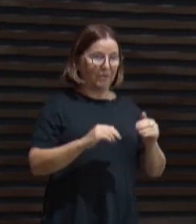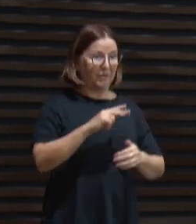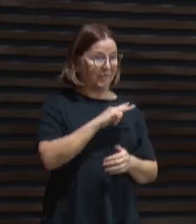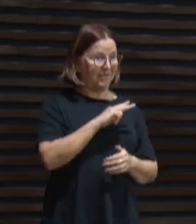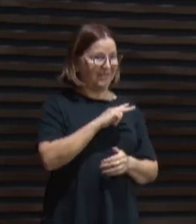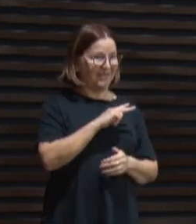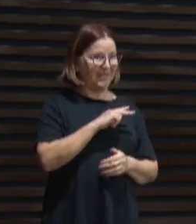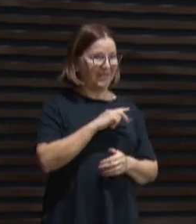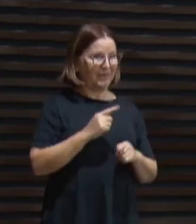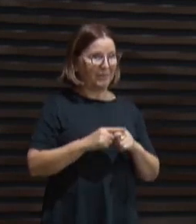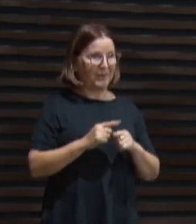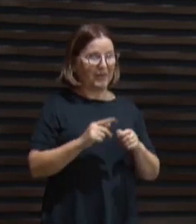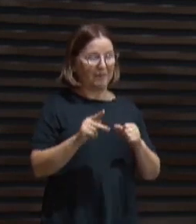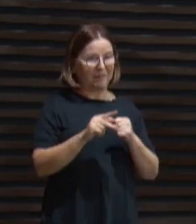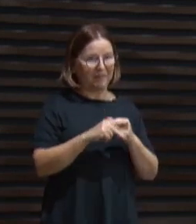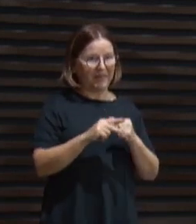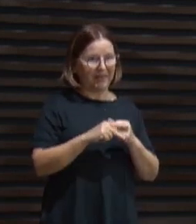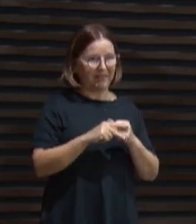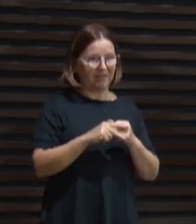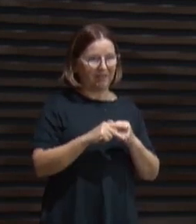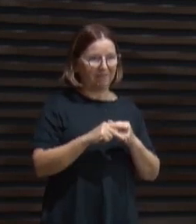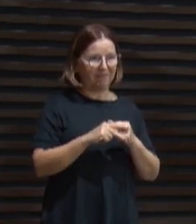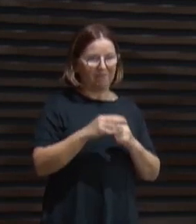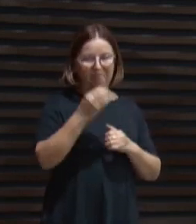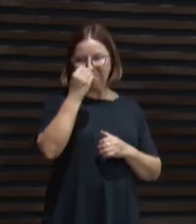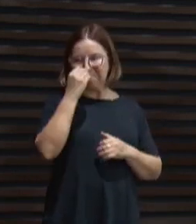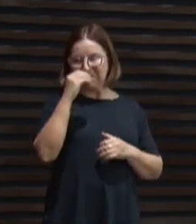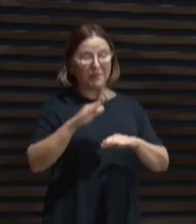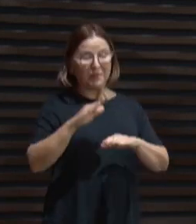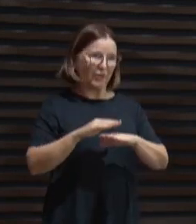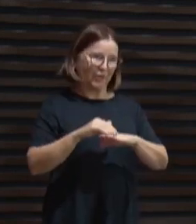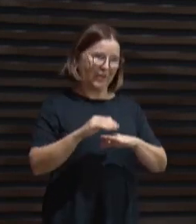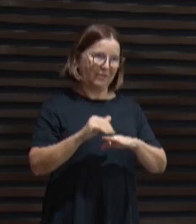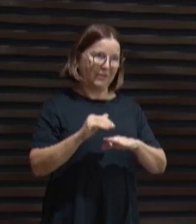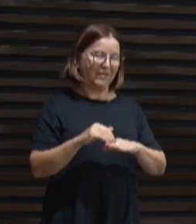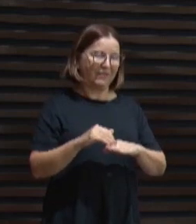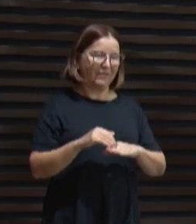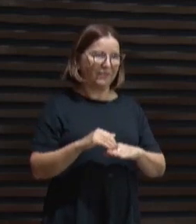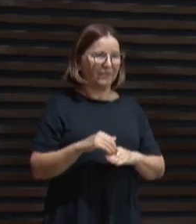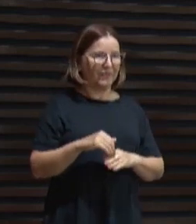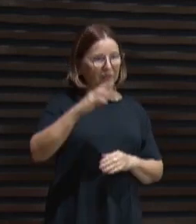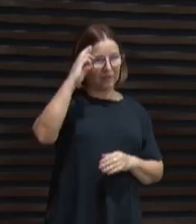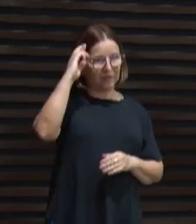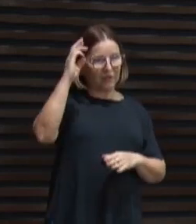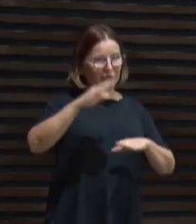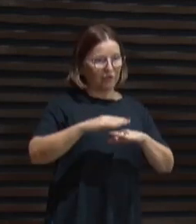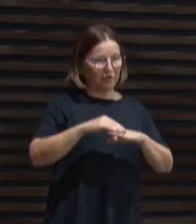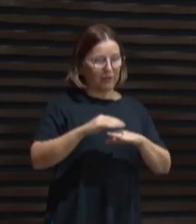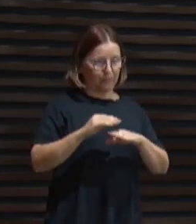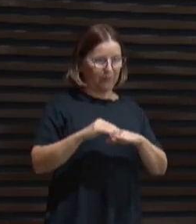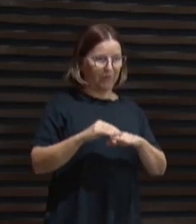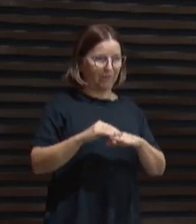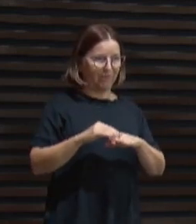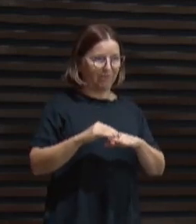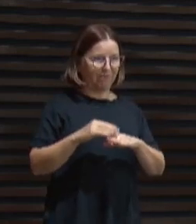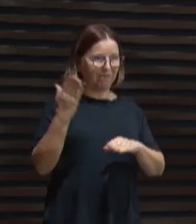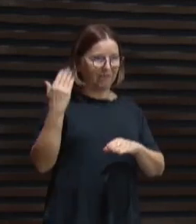Porque Pedro desistiu do chamado. O Senhor fez um chamado a ele lá quando ele estava